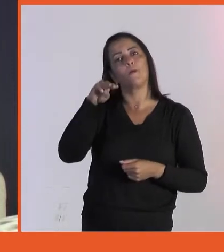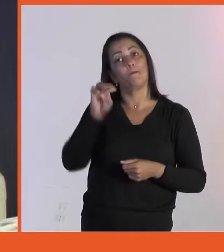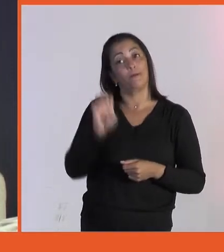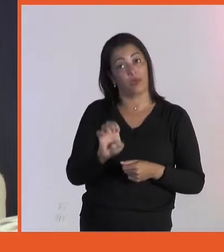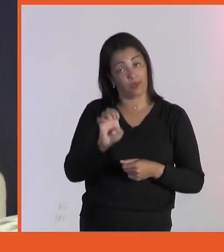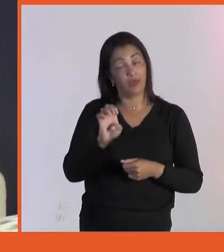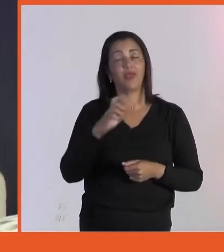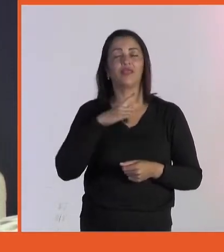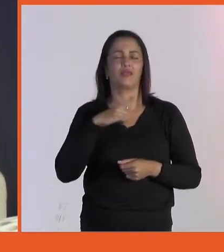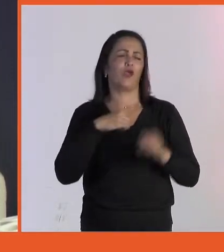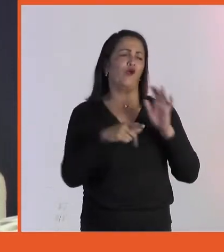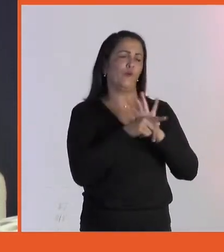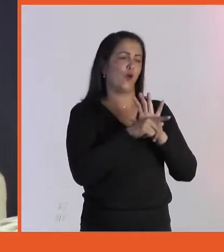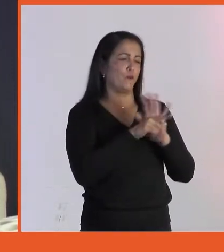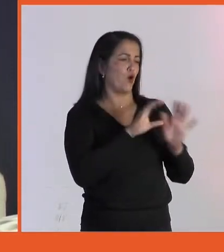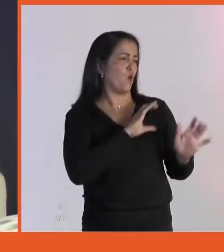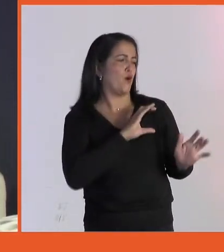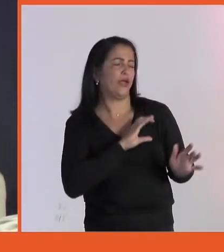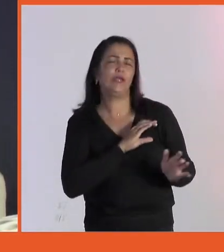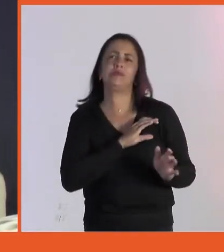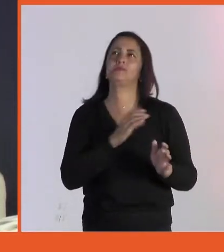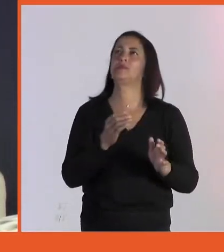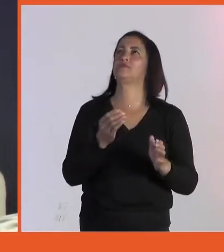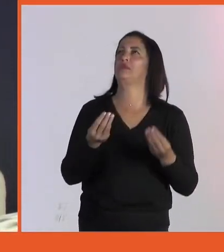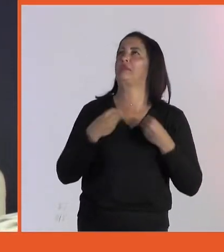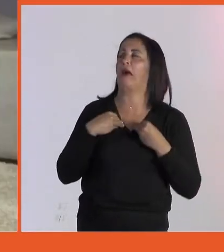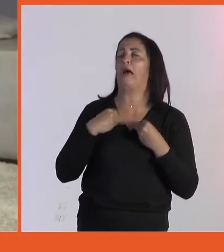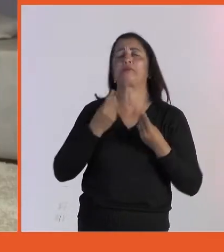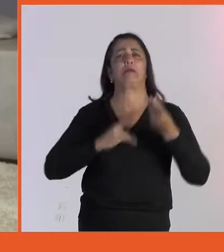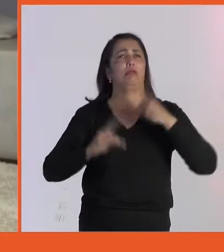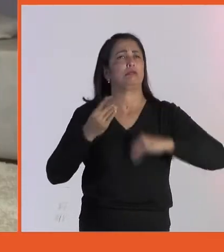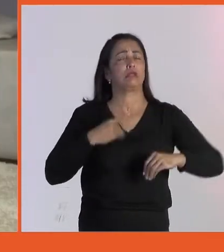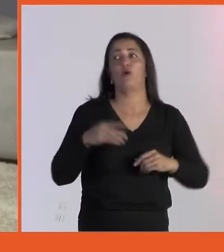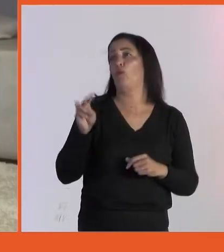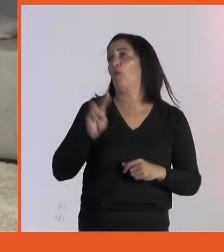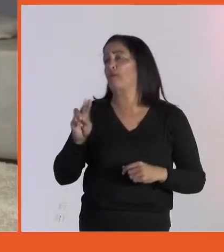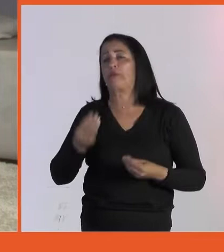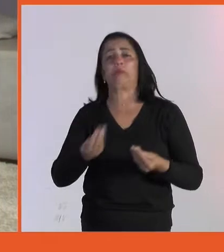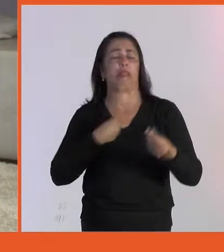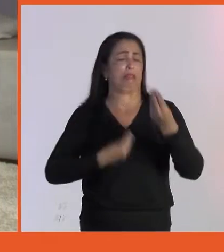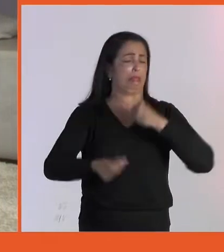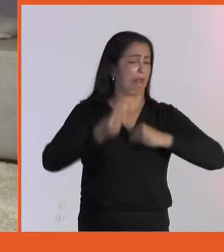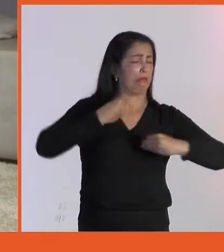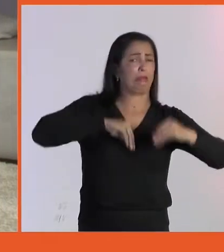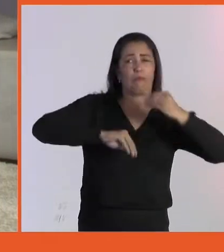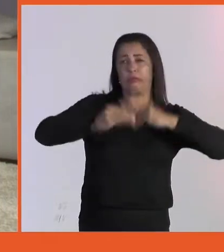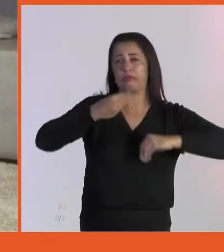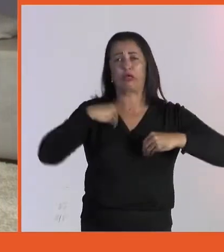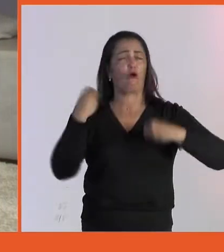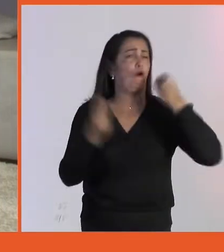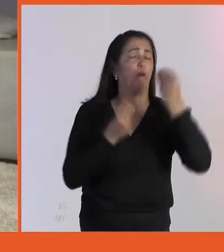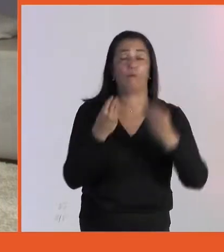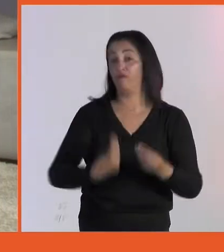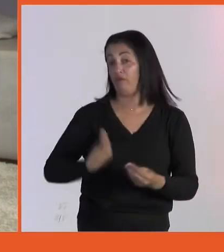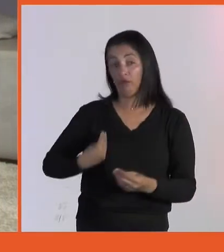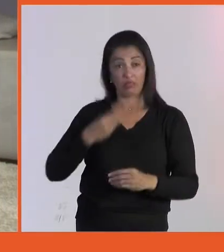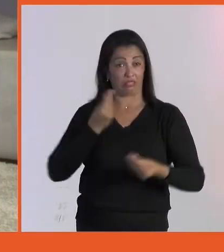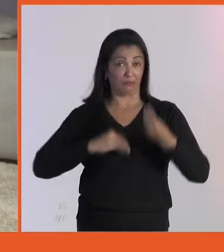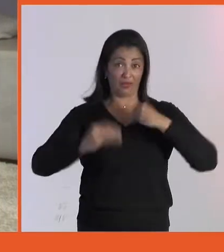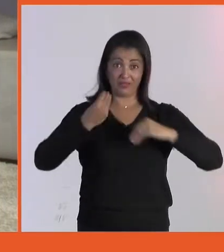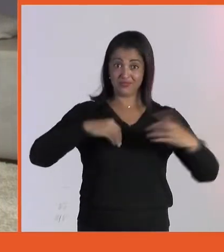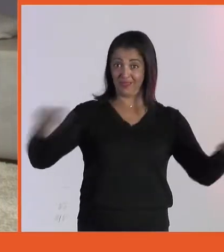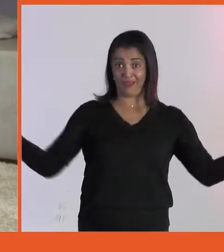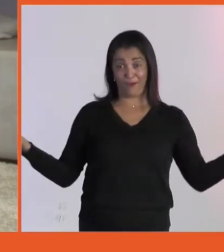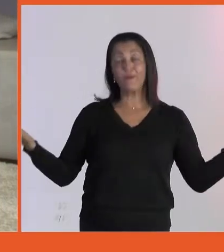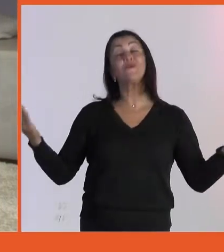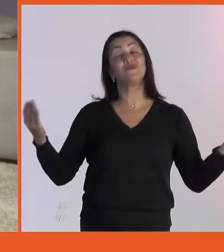depressão. Corinthians da depressão, USP da depressão. Diva depressão. E aí eu falei, será que o Diva da depressão vem do depressão também? Porque não tem o da depressão,